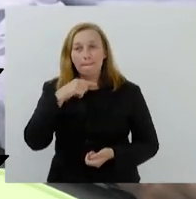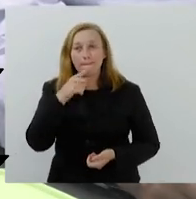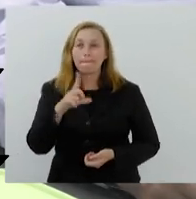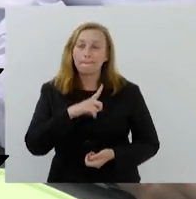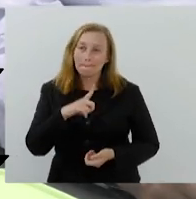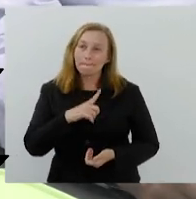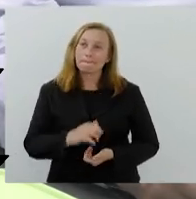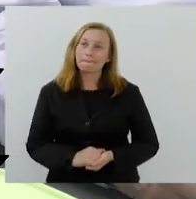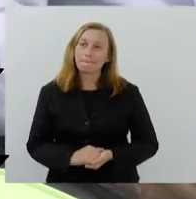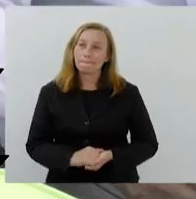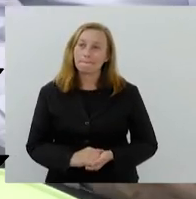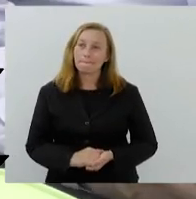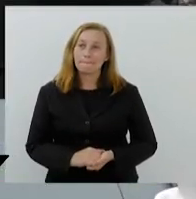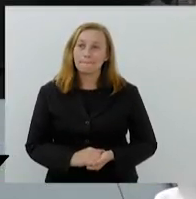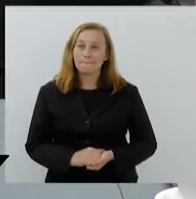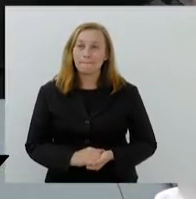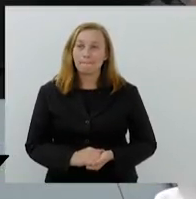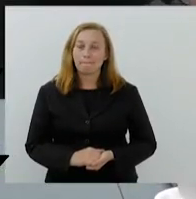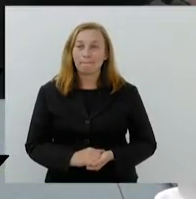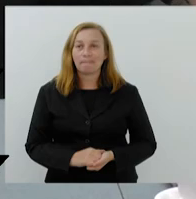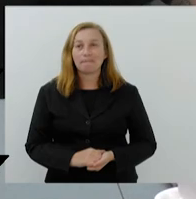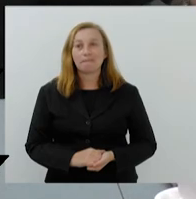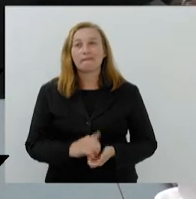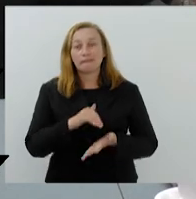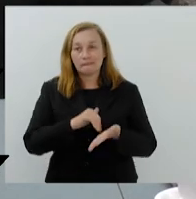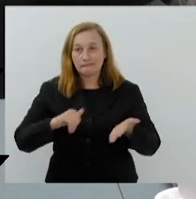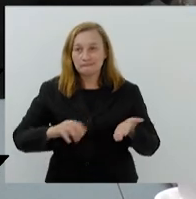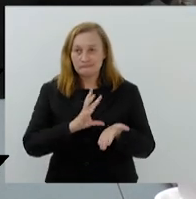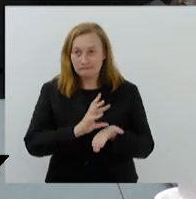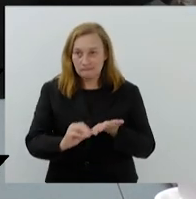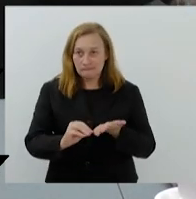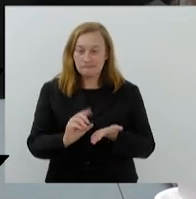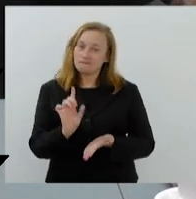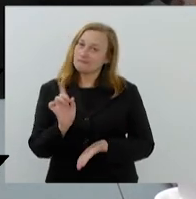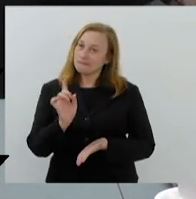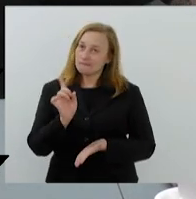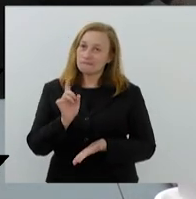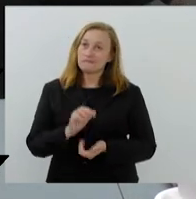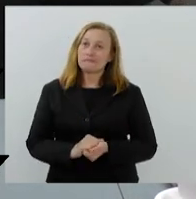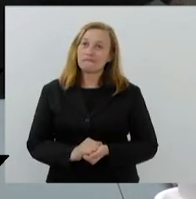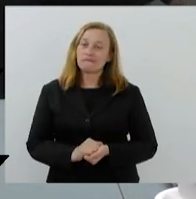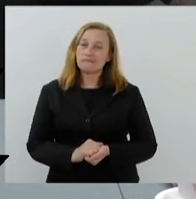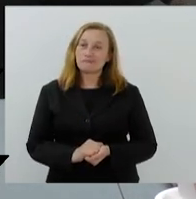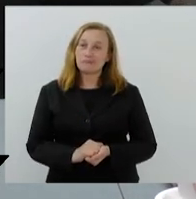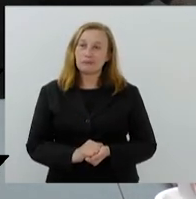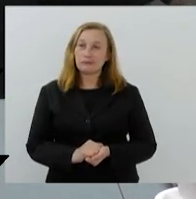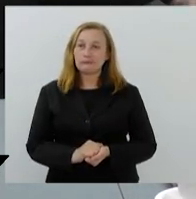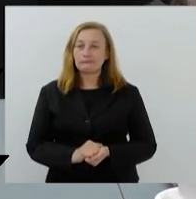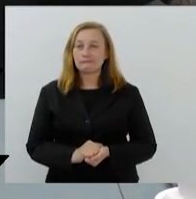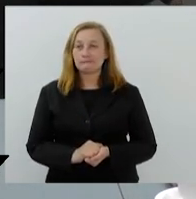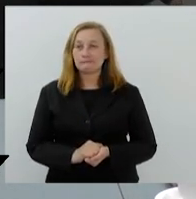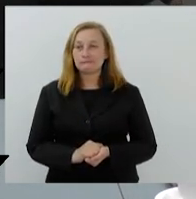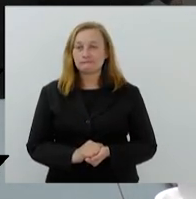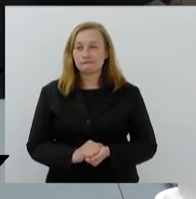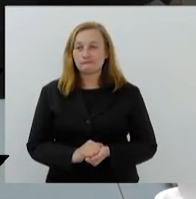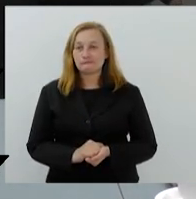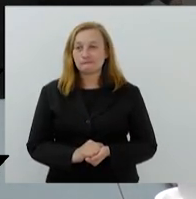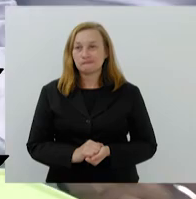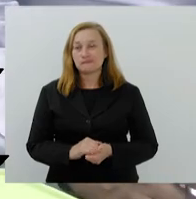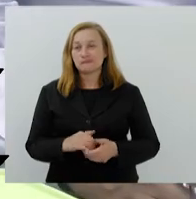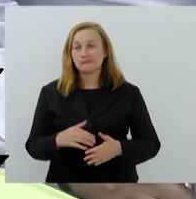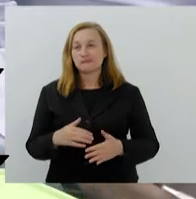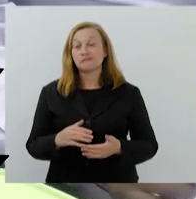não são certezas, não. Foi retirar de pauta, não? Não. Está em processo de maturação.